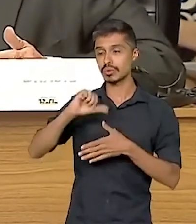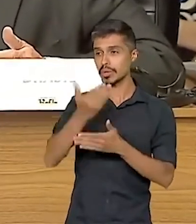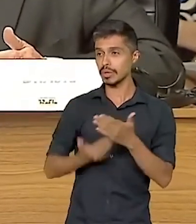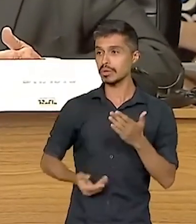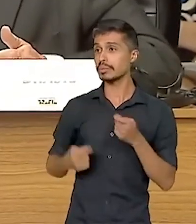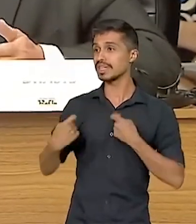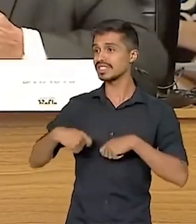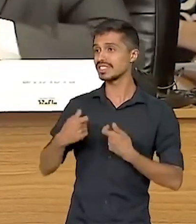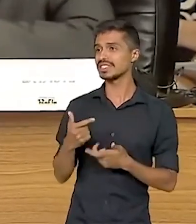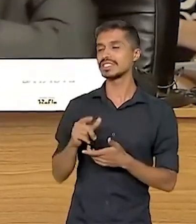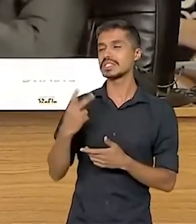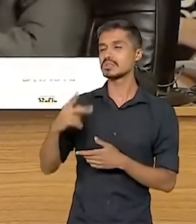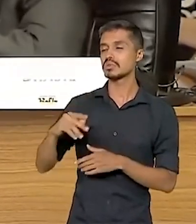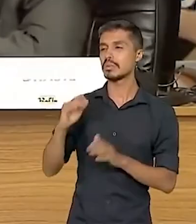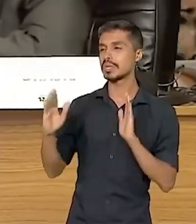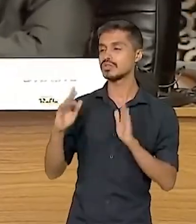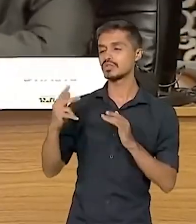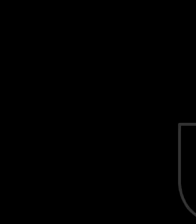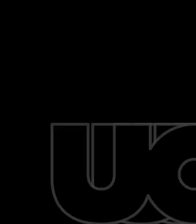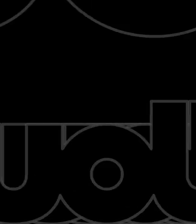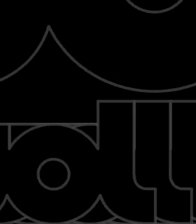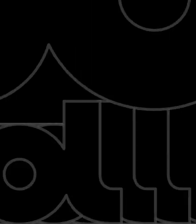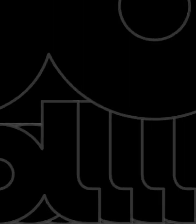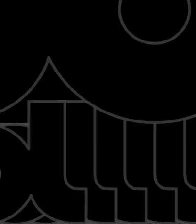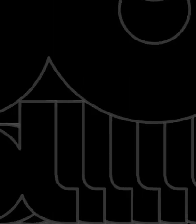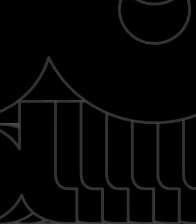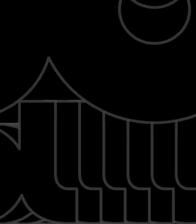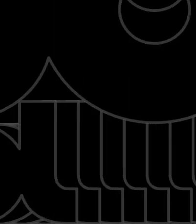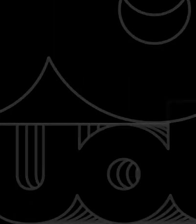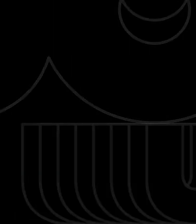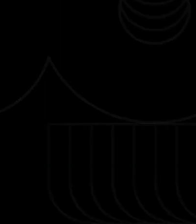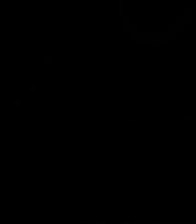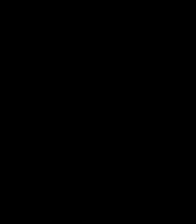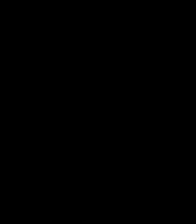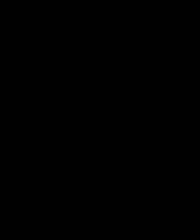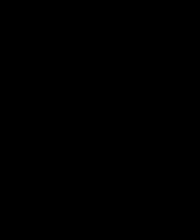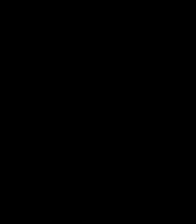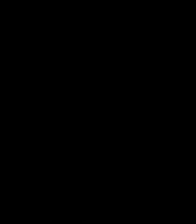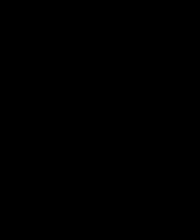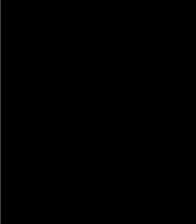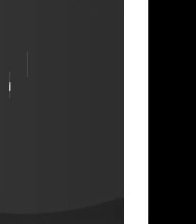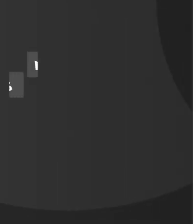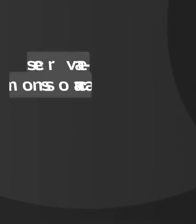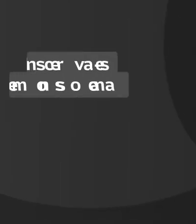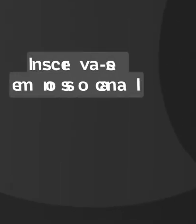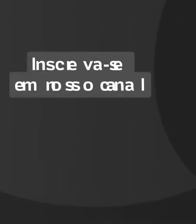precisa na sua presidência. Boa sorte, querido.